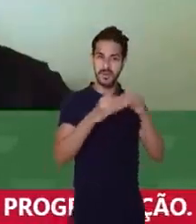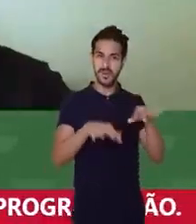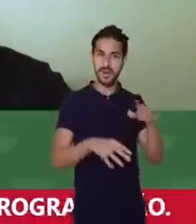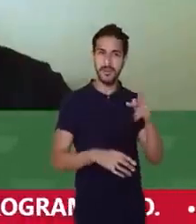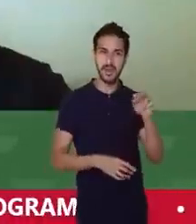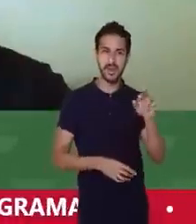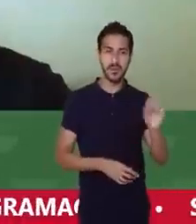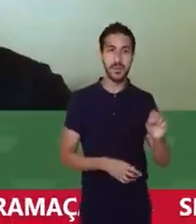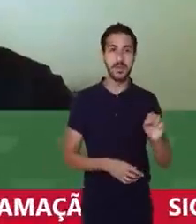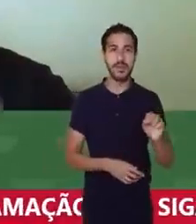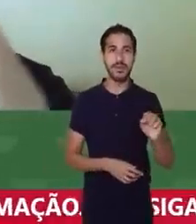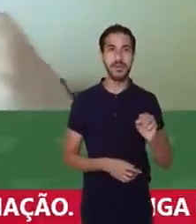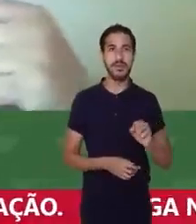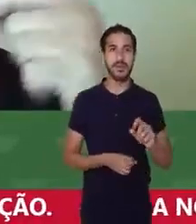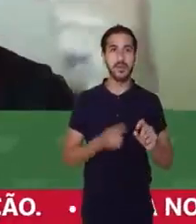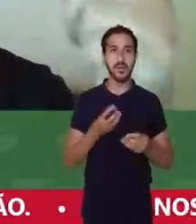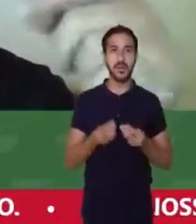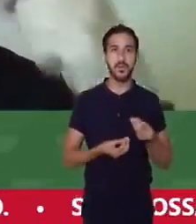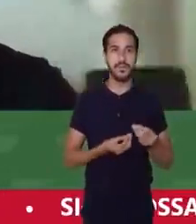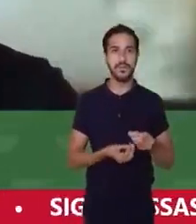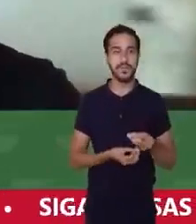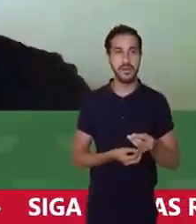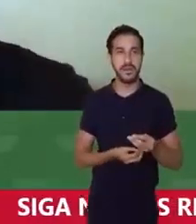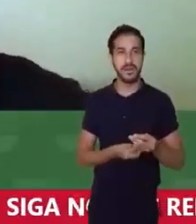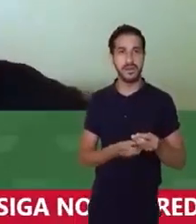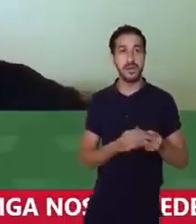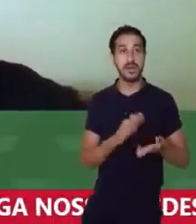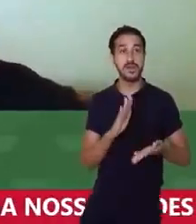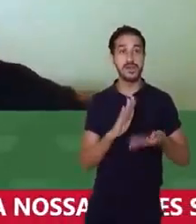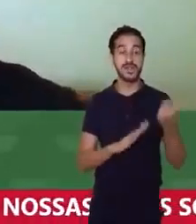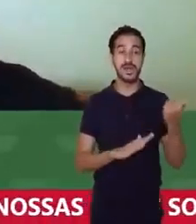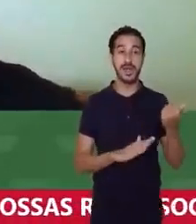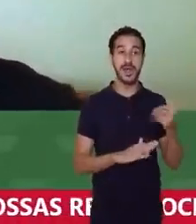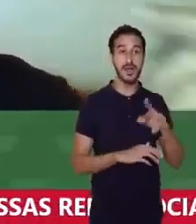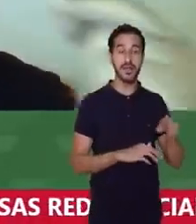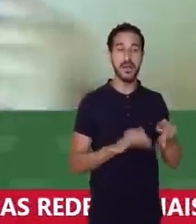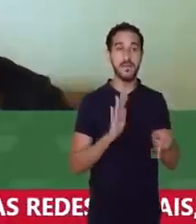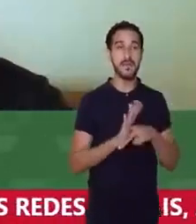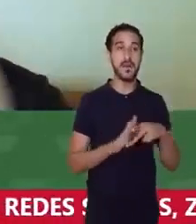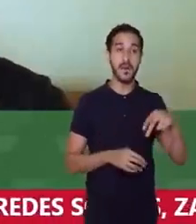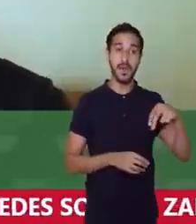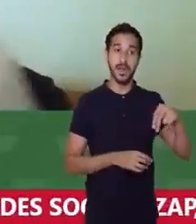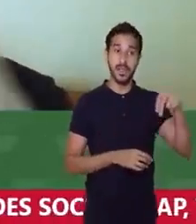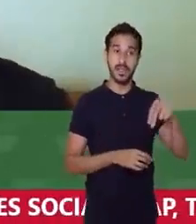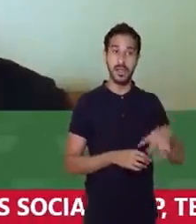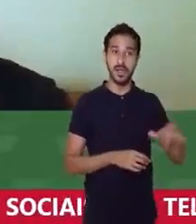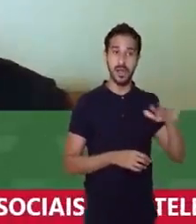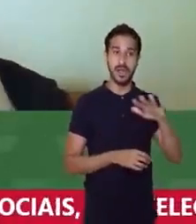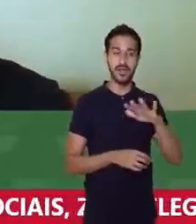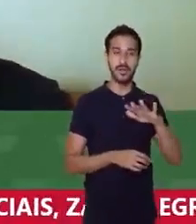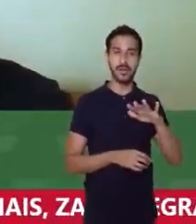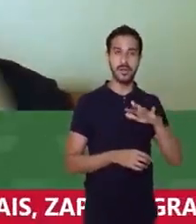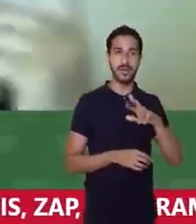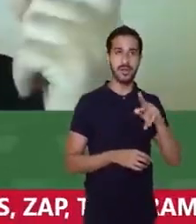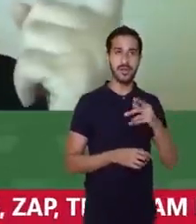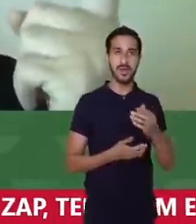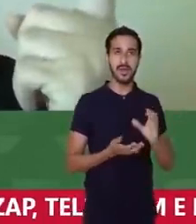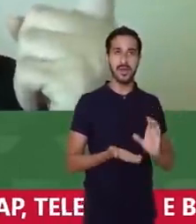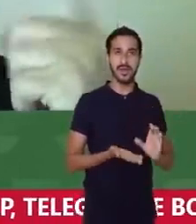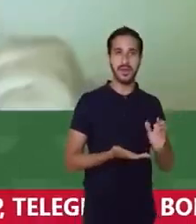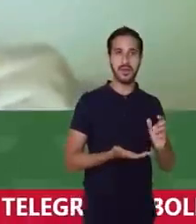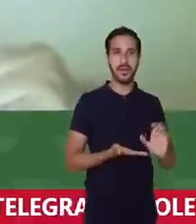E esquartejar a Petrobras é desnacionalizar a Petrobras. Porque não tem capital privado